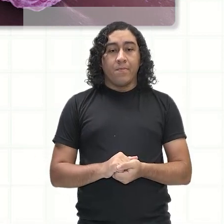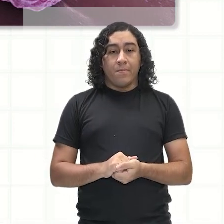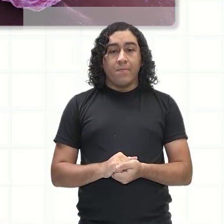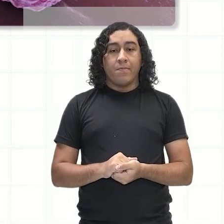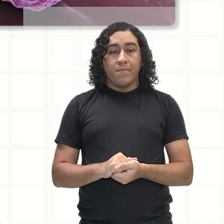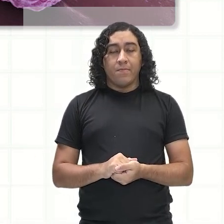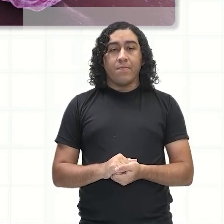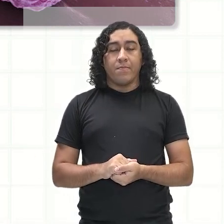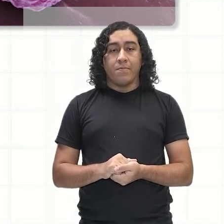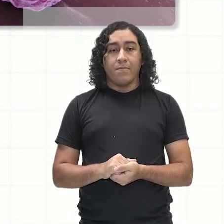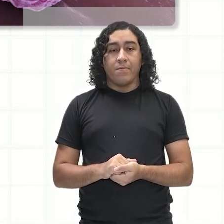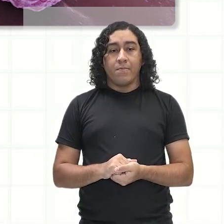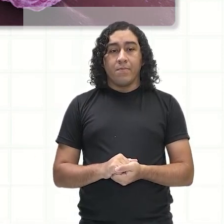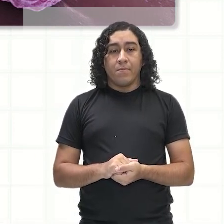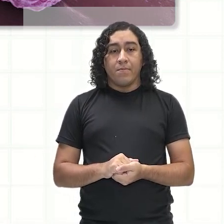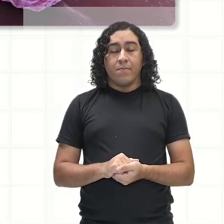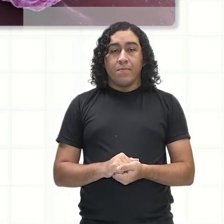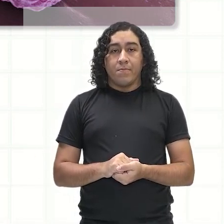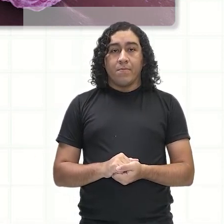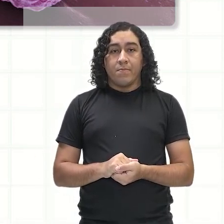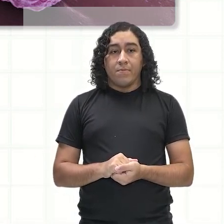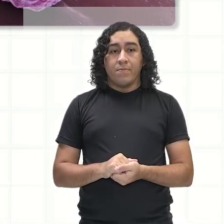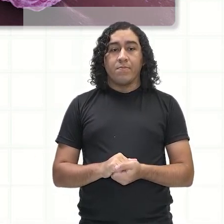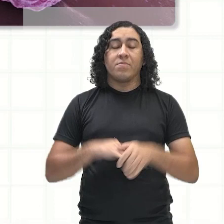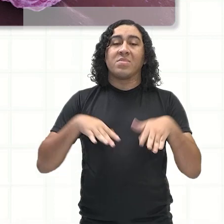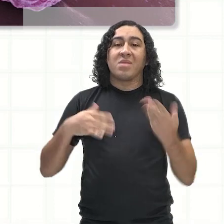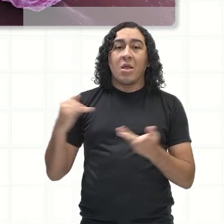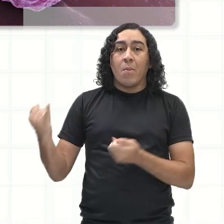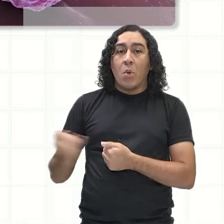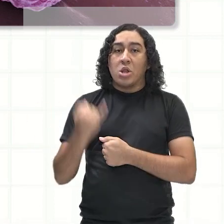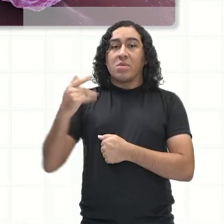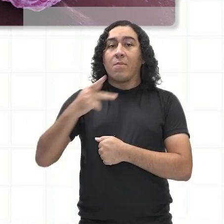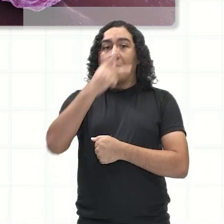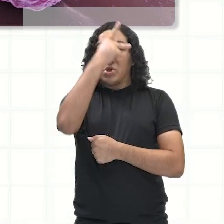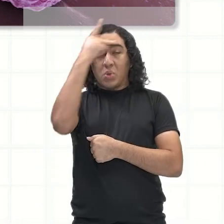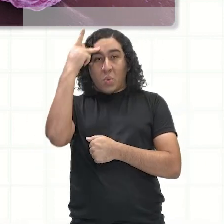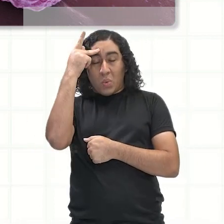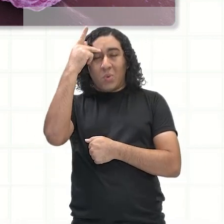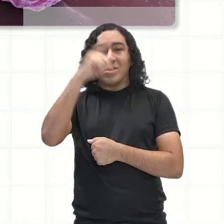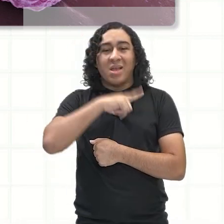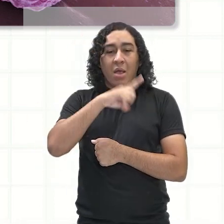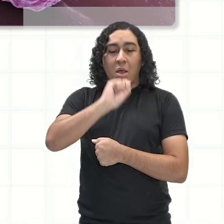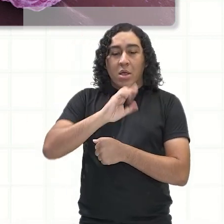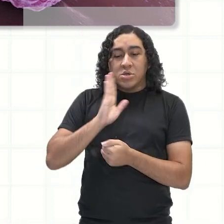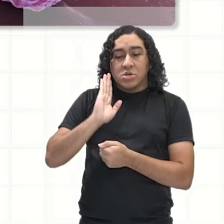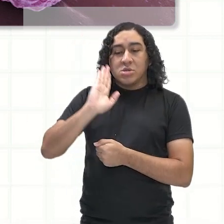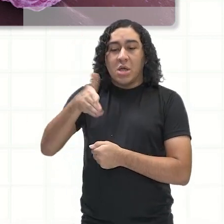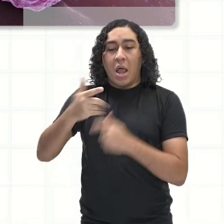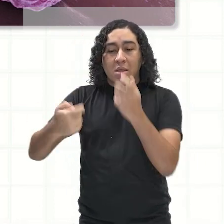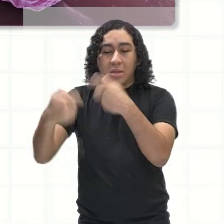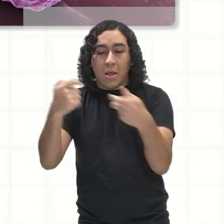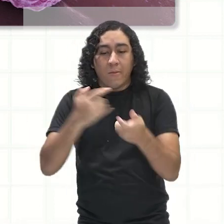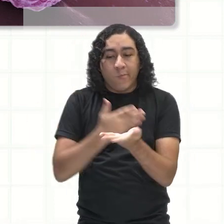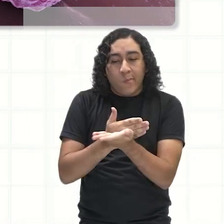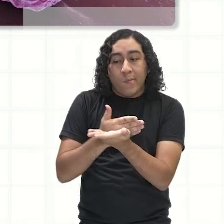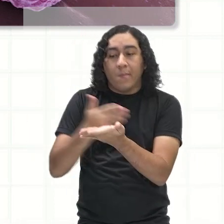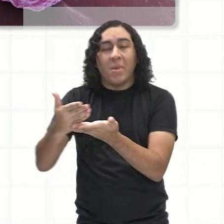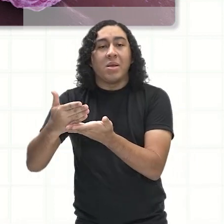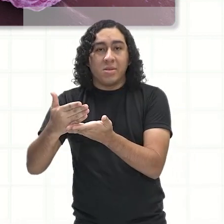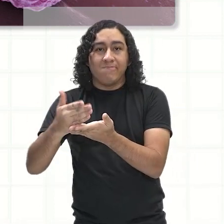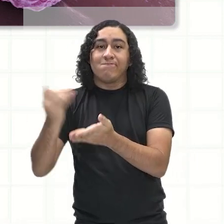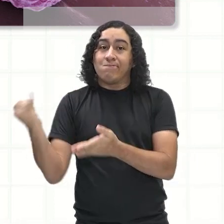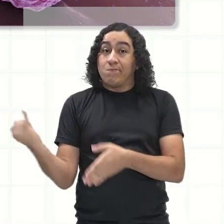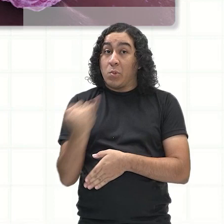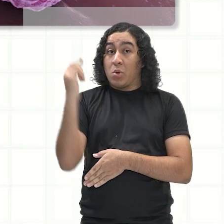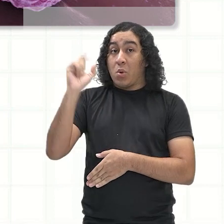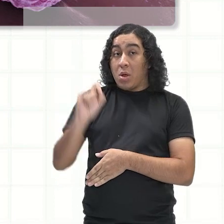gente falou, né, para as pessoas ali que já têm aquela idade de ter uma vida sexual ativa, por exemplo, e aí é importante